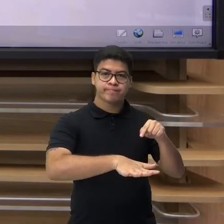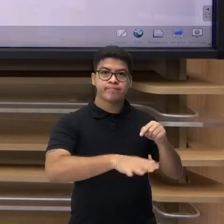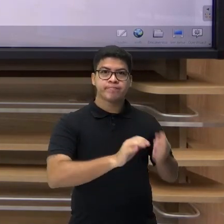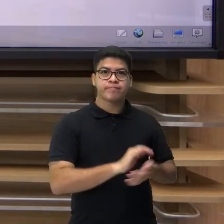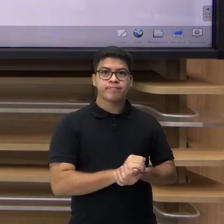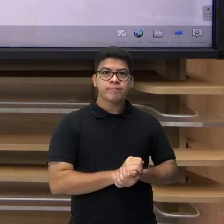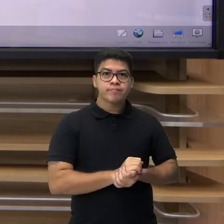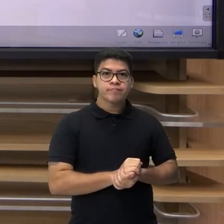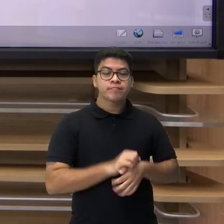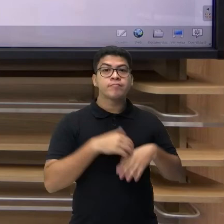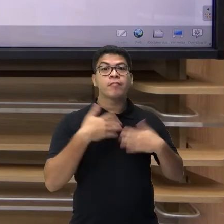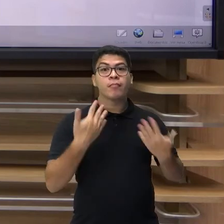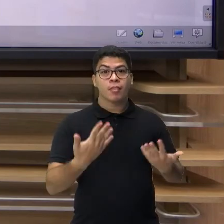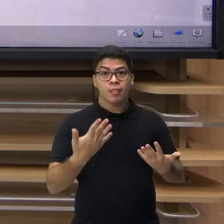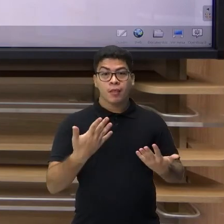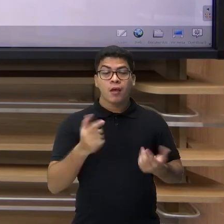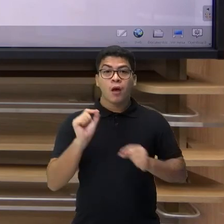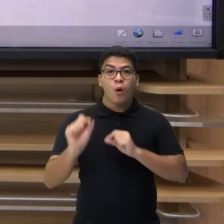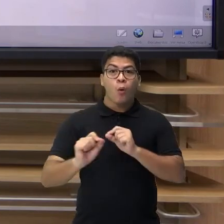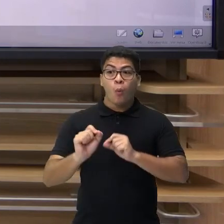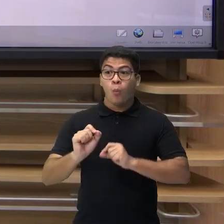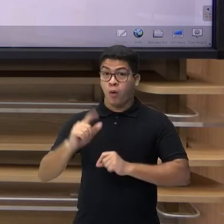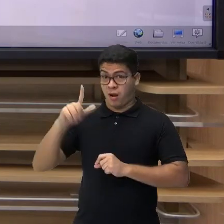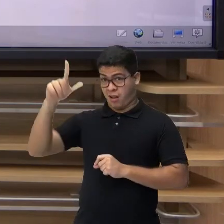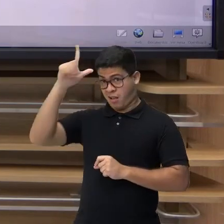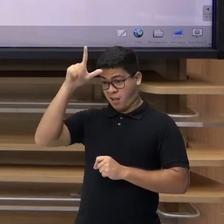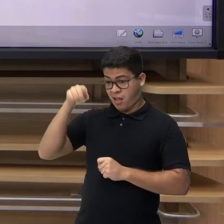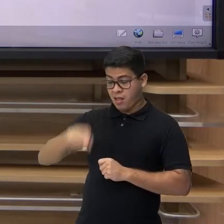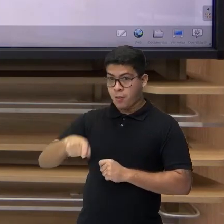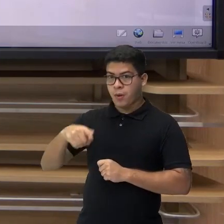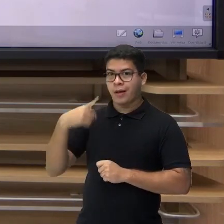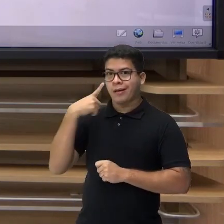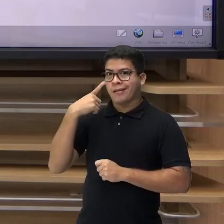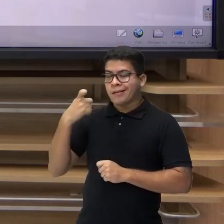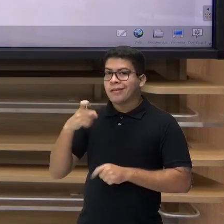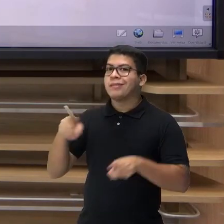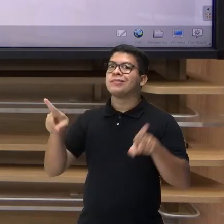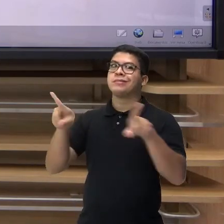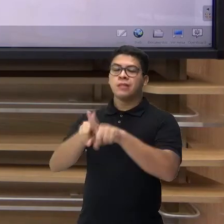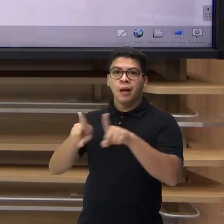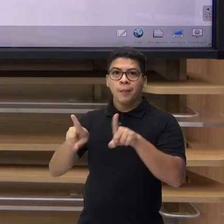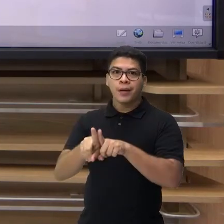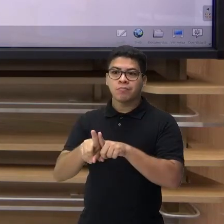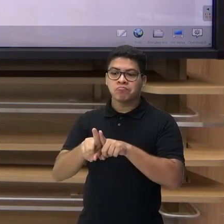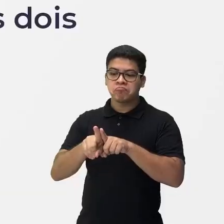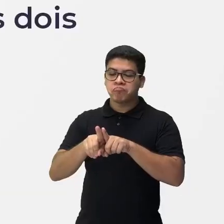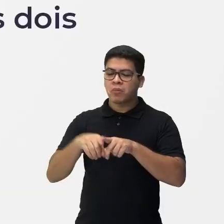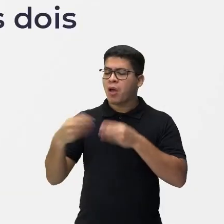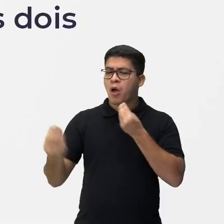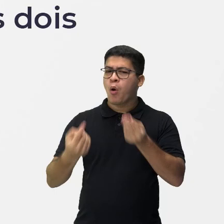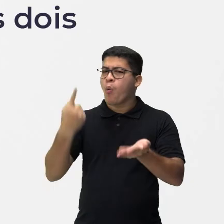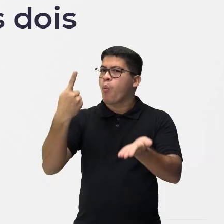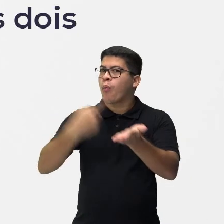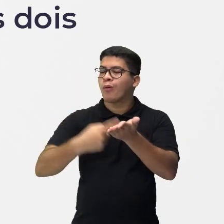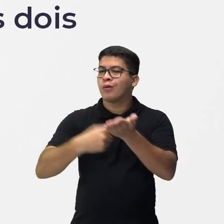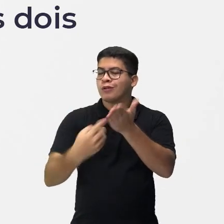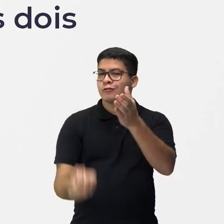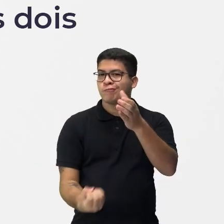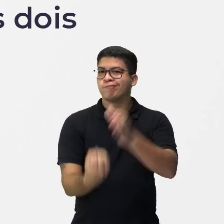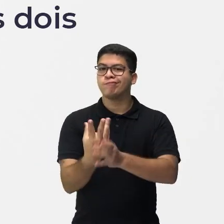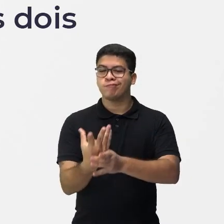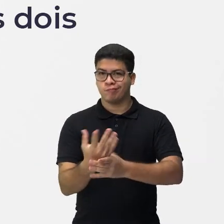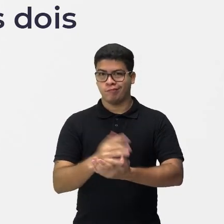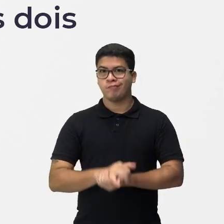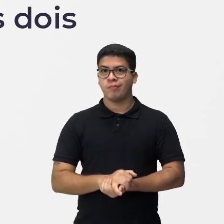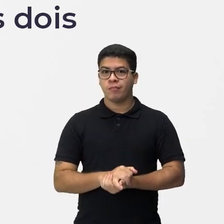não enfrentasse o outro para que os seus planos fluíssem, dessem certo, né? Vamos ver aqui, então, nosso comentário.